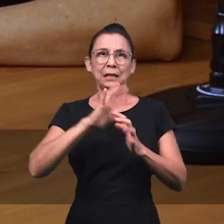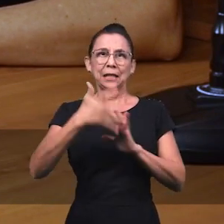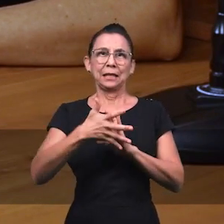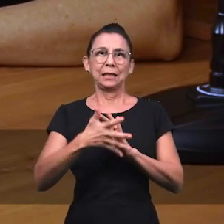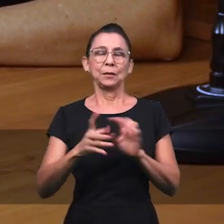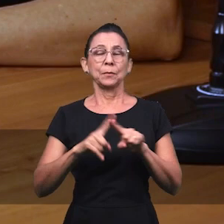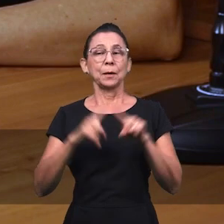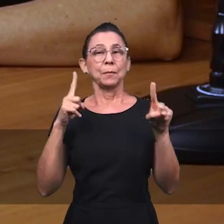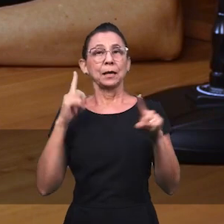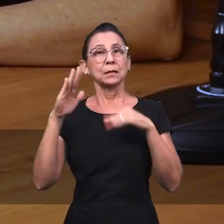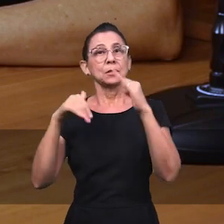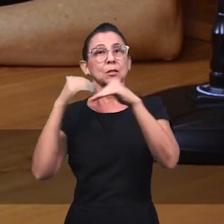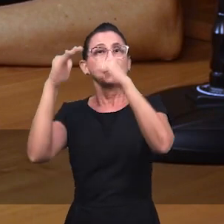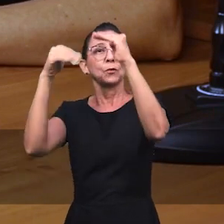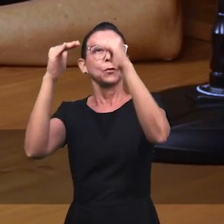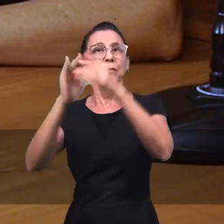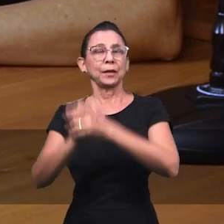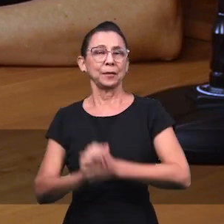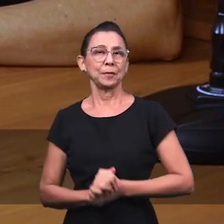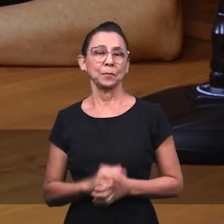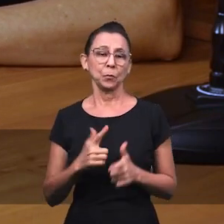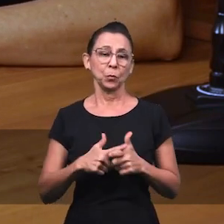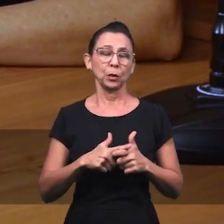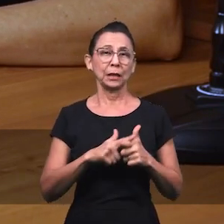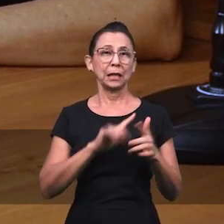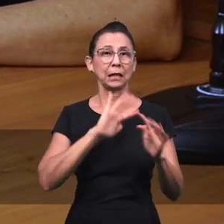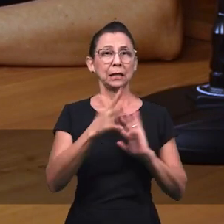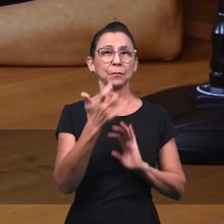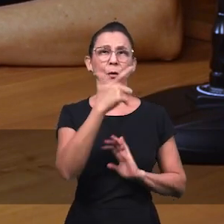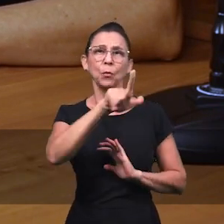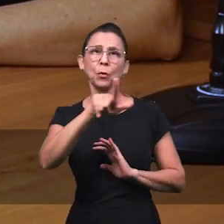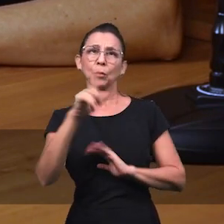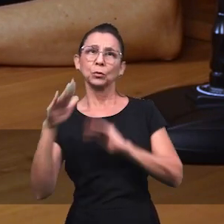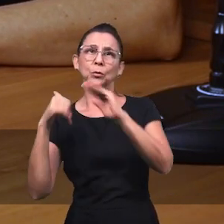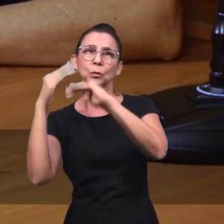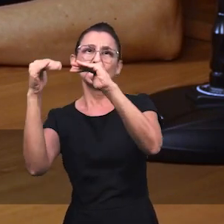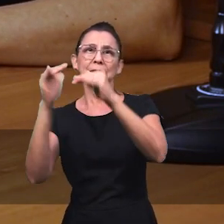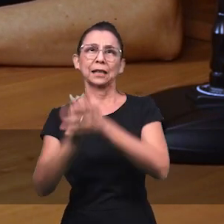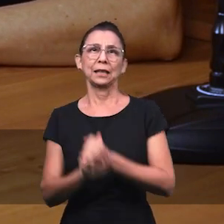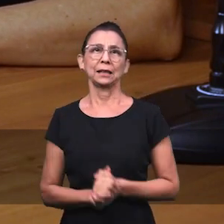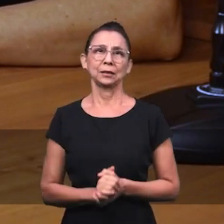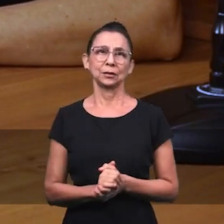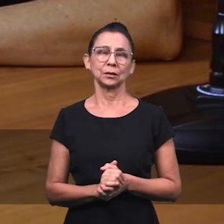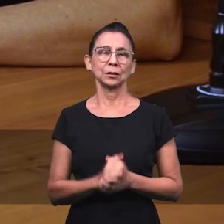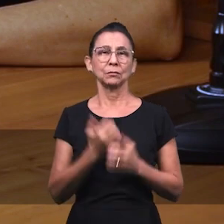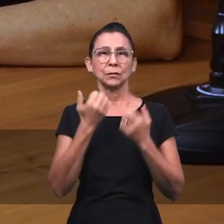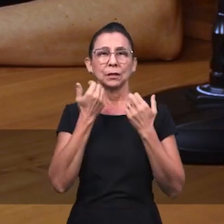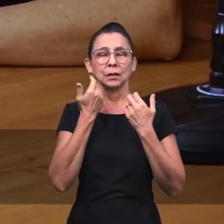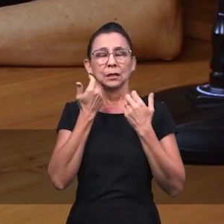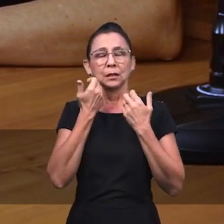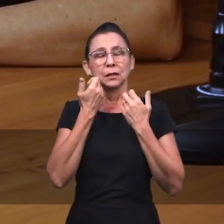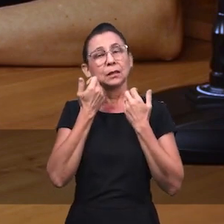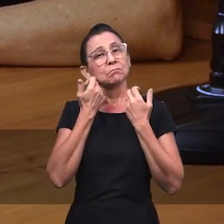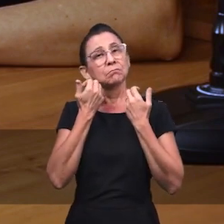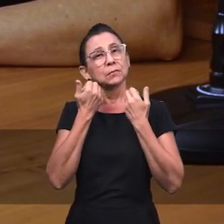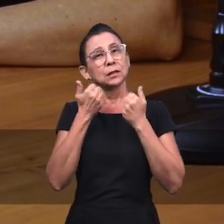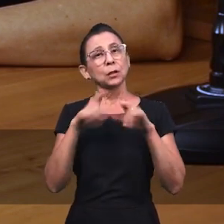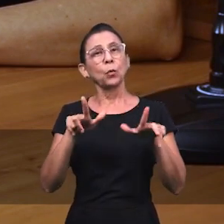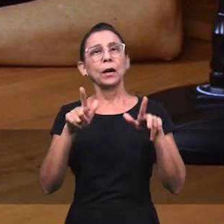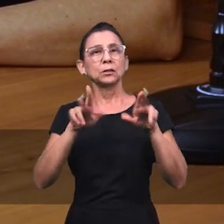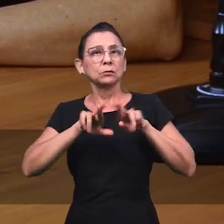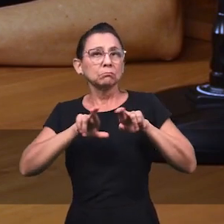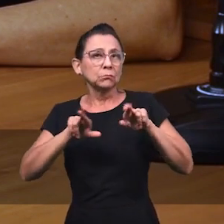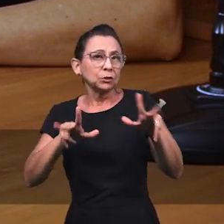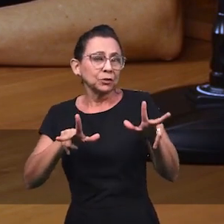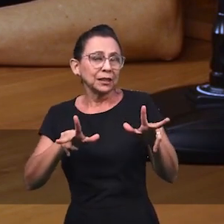fono não é outro processo, porque ele pode confundir a linguagem. Então realmente valeu a